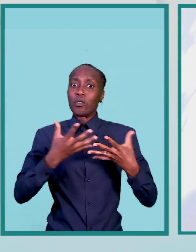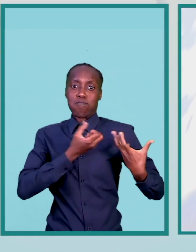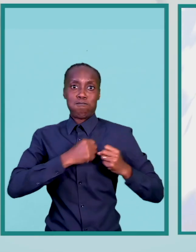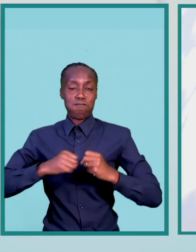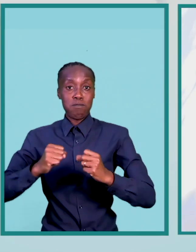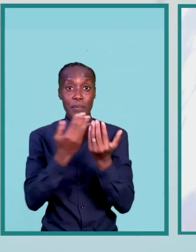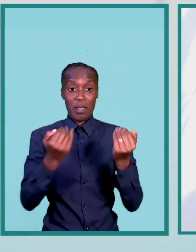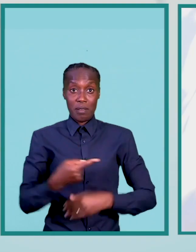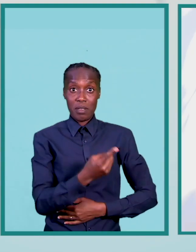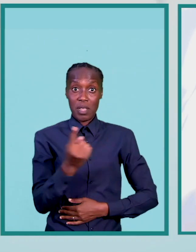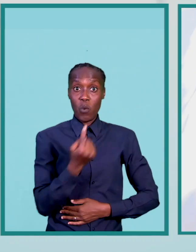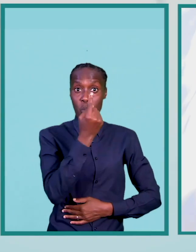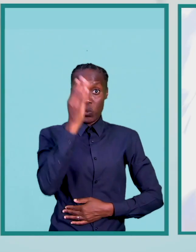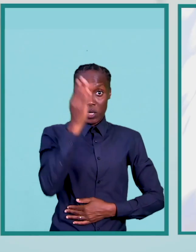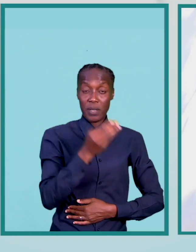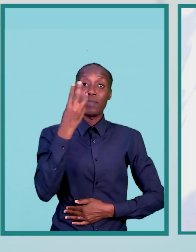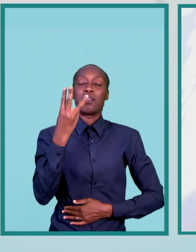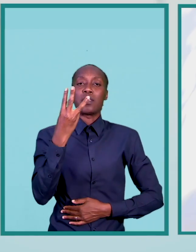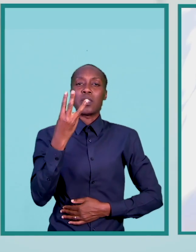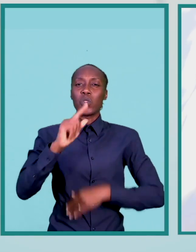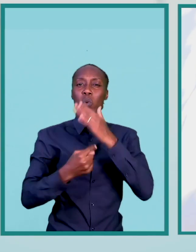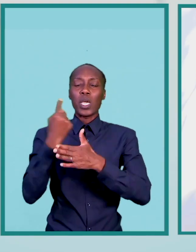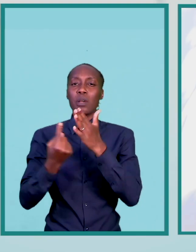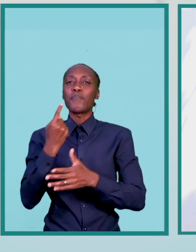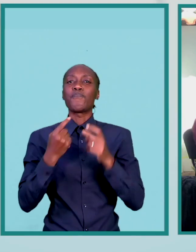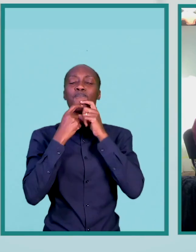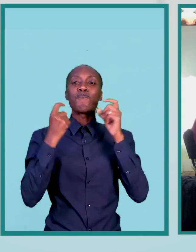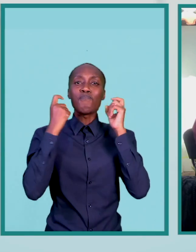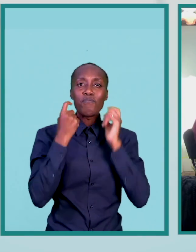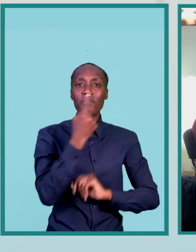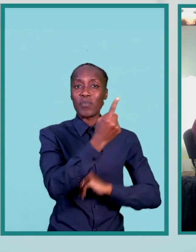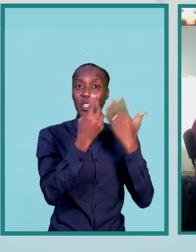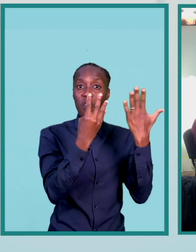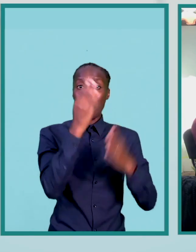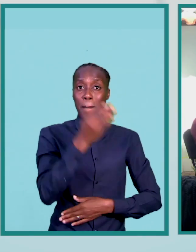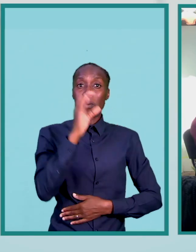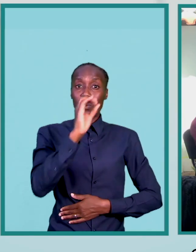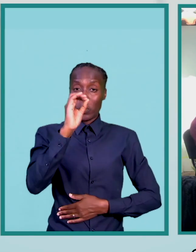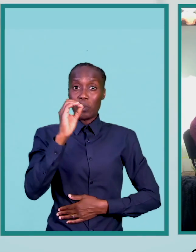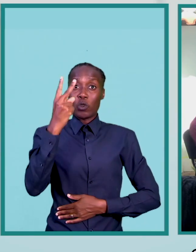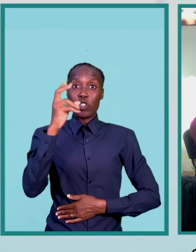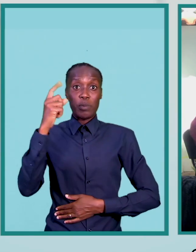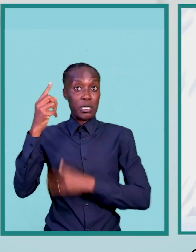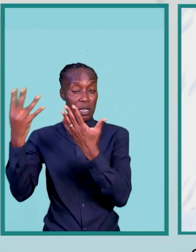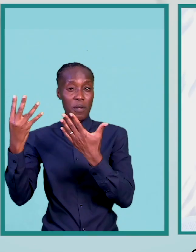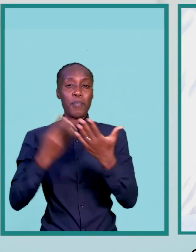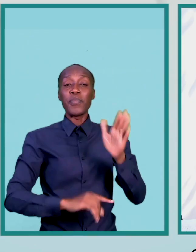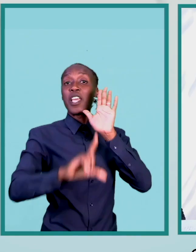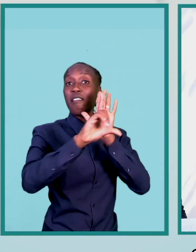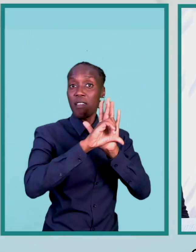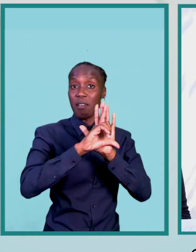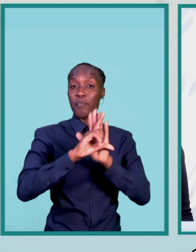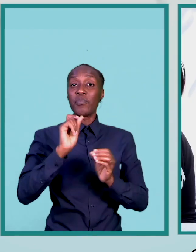estas crianças que estão aqui são 1/3 daquilo que realmente acontece no nosso Moçambique. Lei número 19/2019, que é a lei que